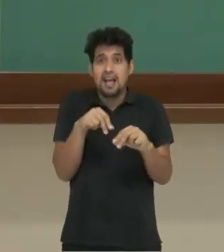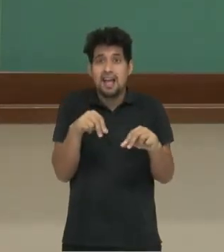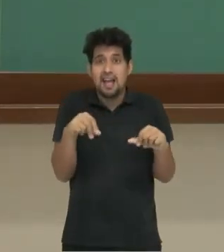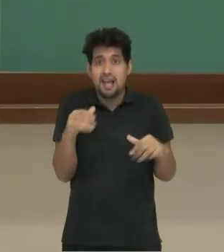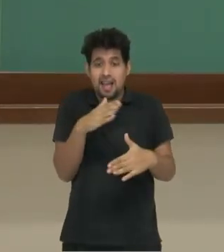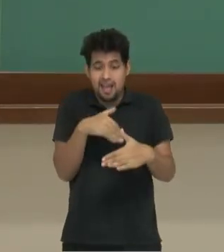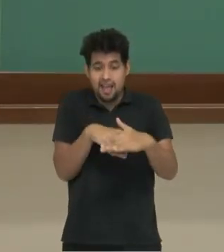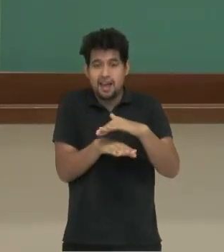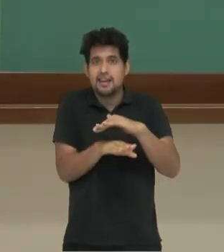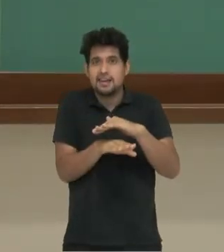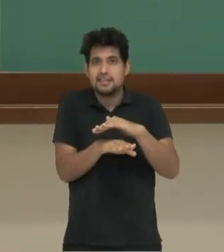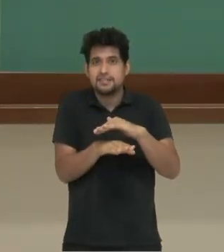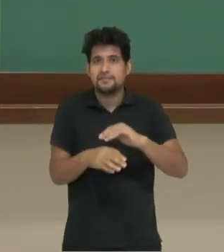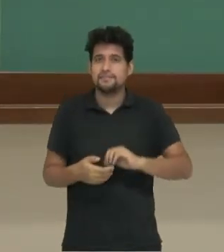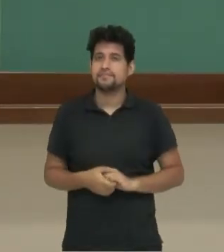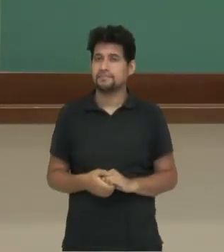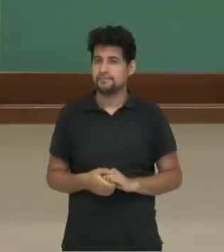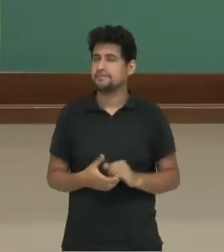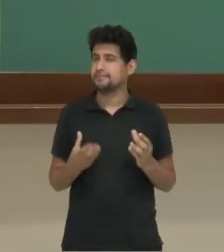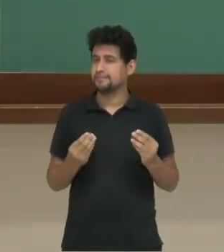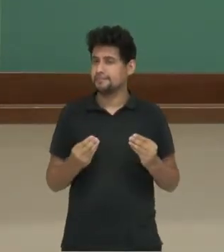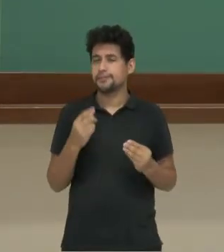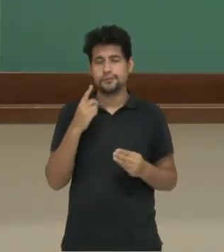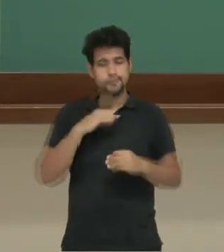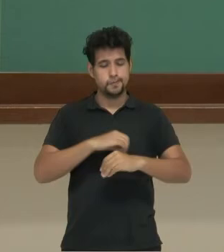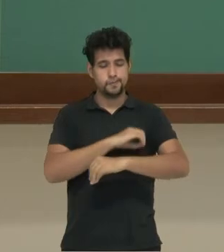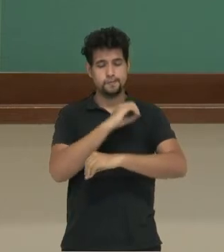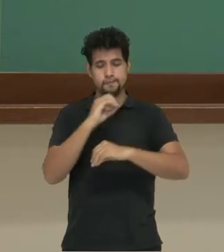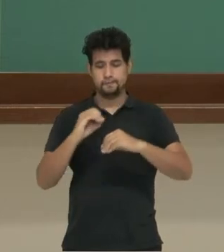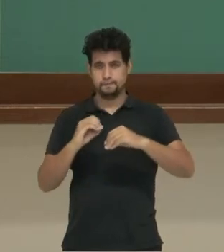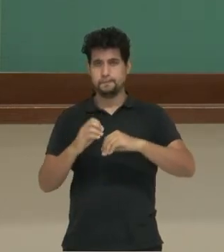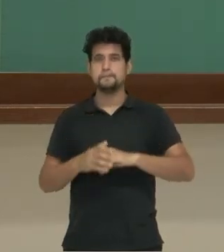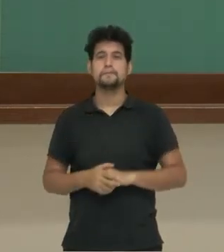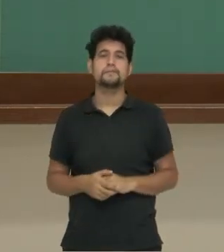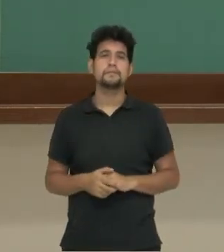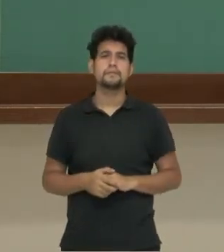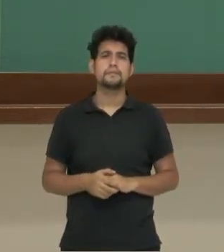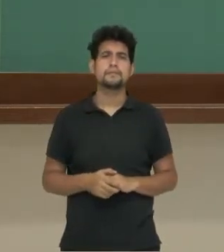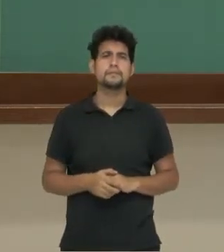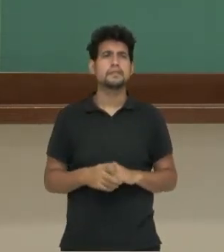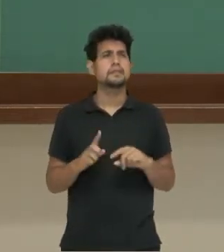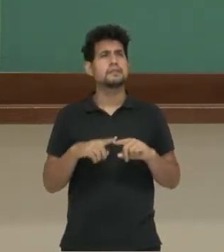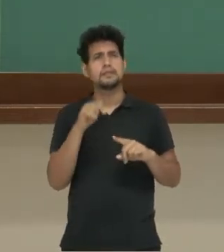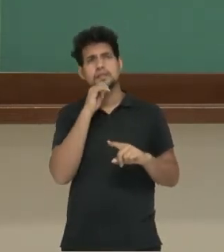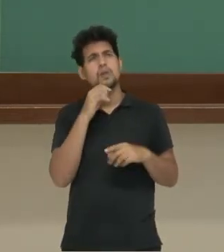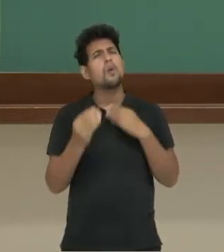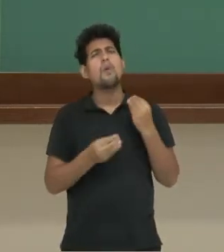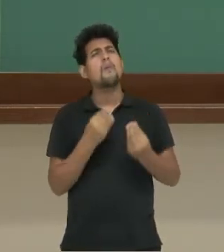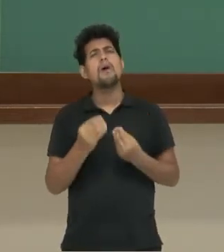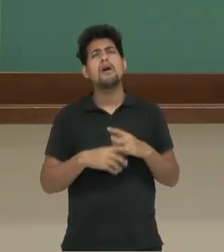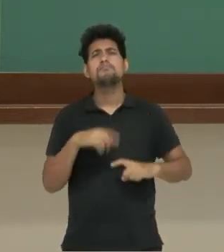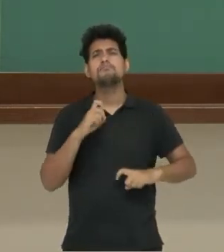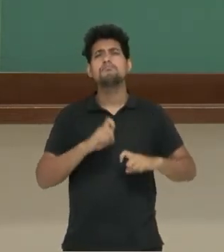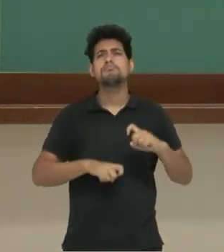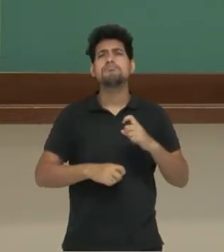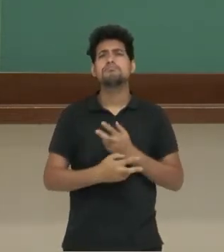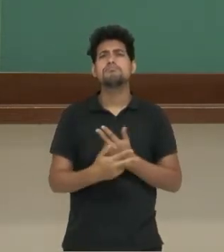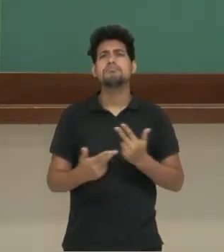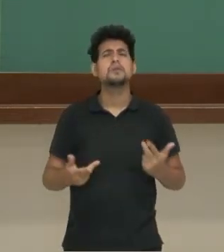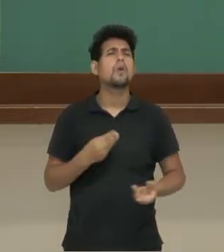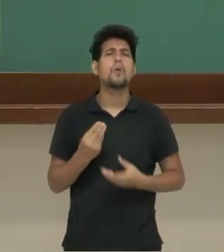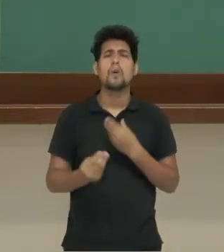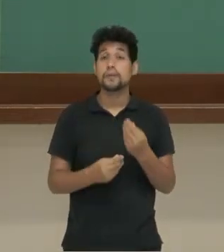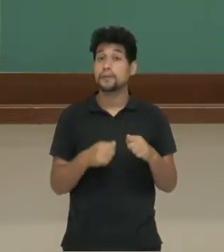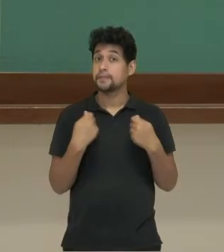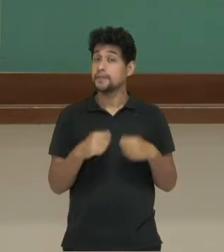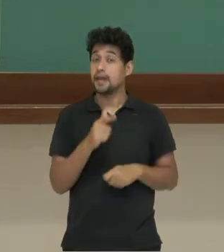se proteger, ok? Pelo menos a maior parte do dia. A reprodução destes animais, né? Eles dependem